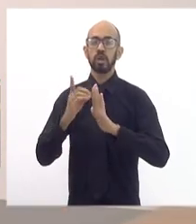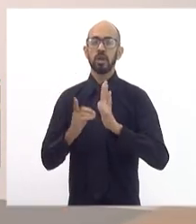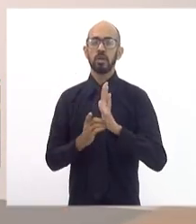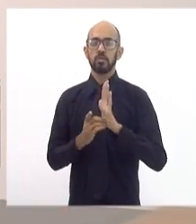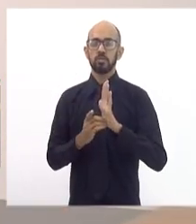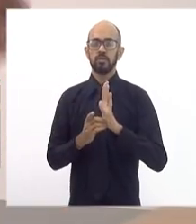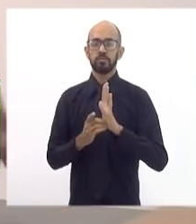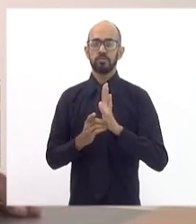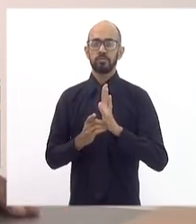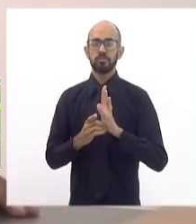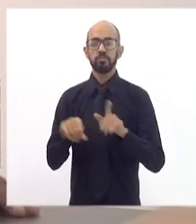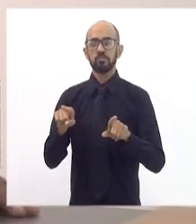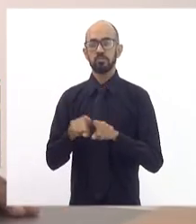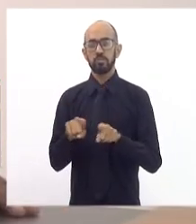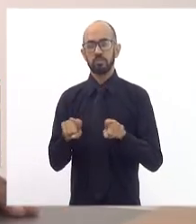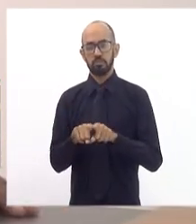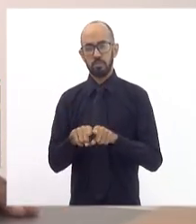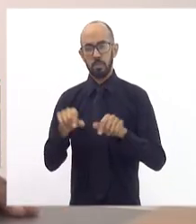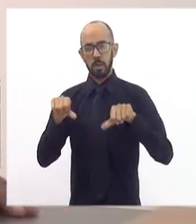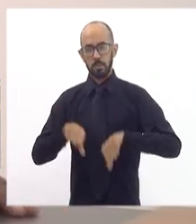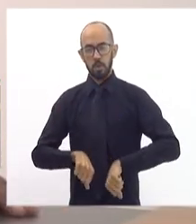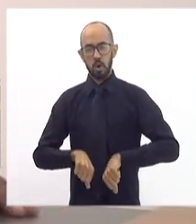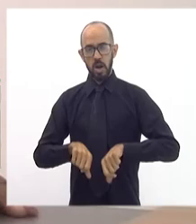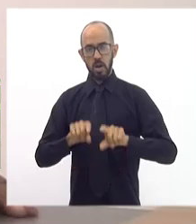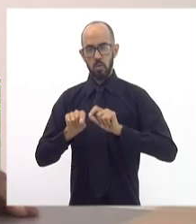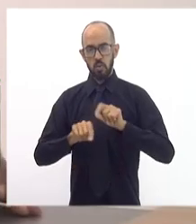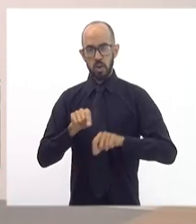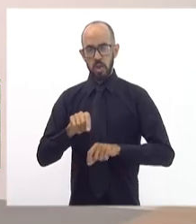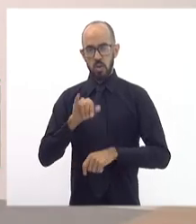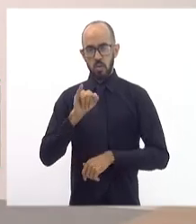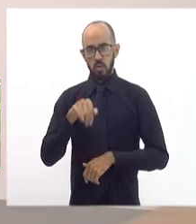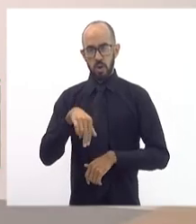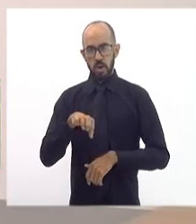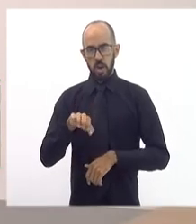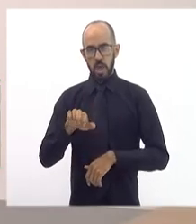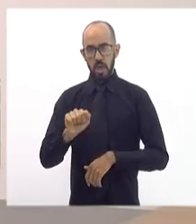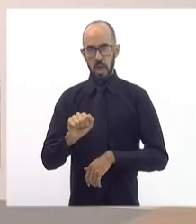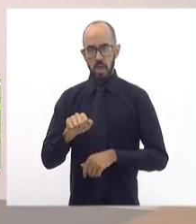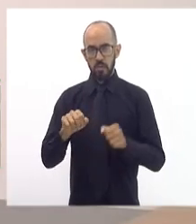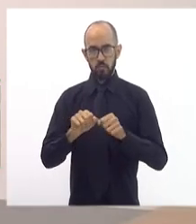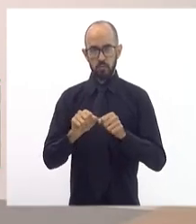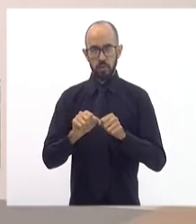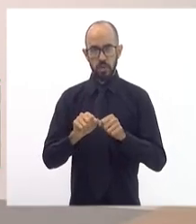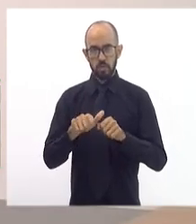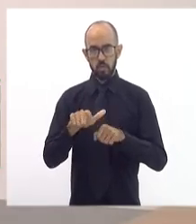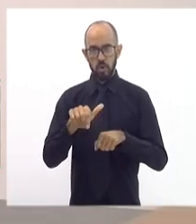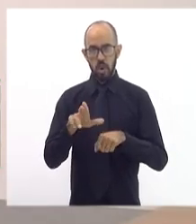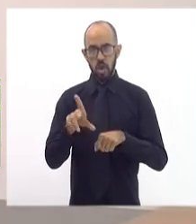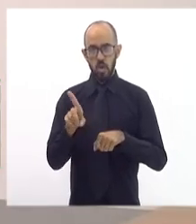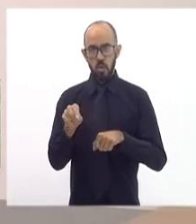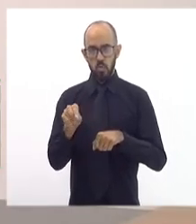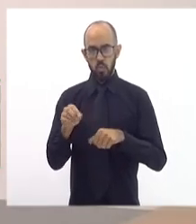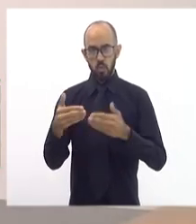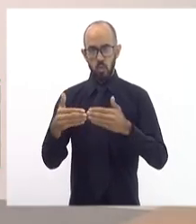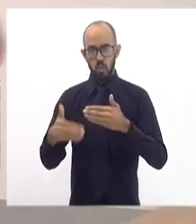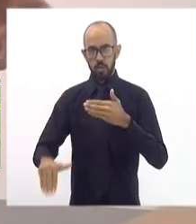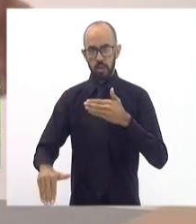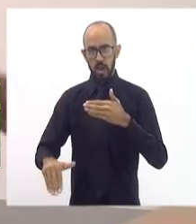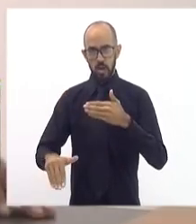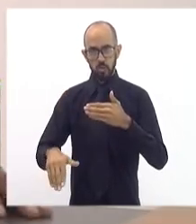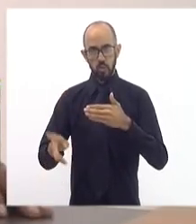Ah e ainda assim para piorar o Inea que fez um lado do contrário continua apoiado e